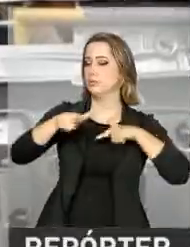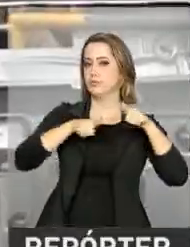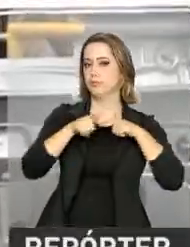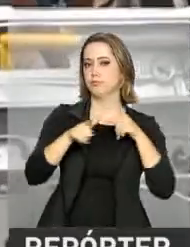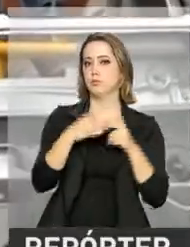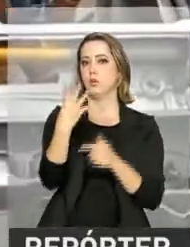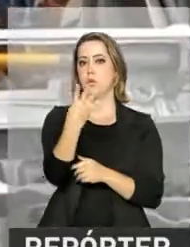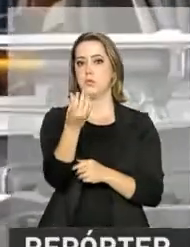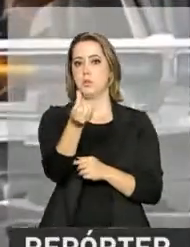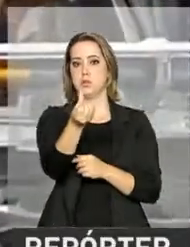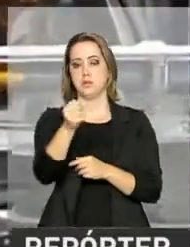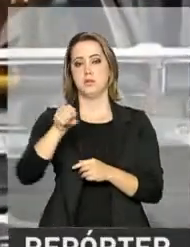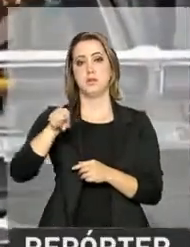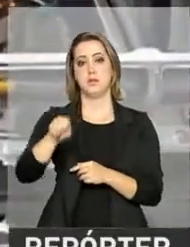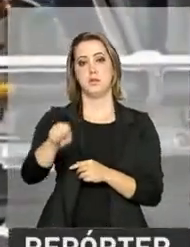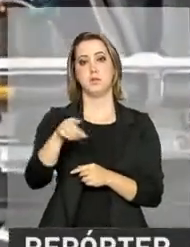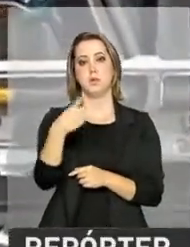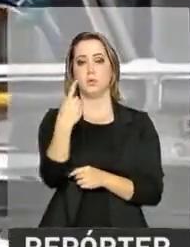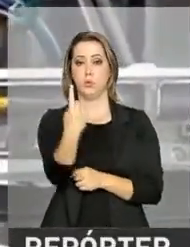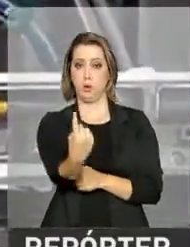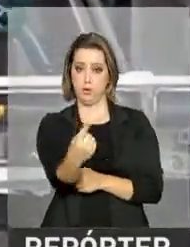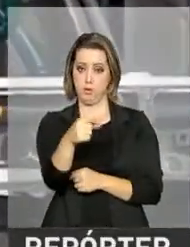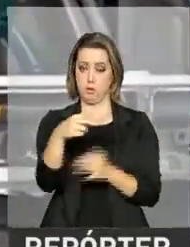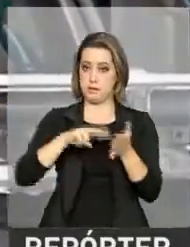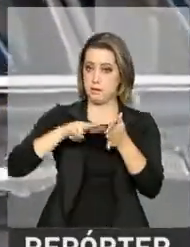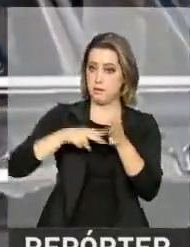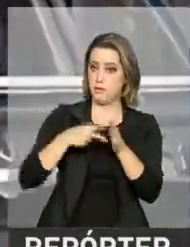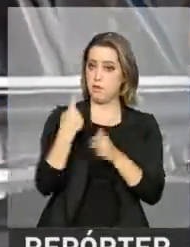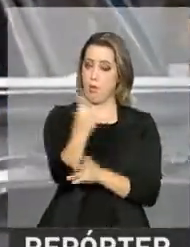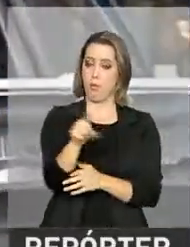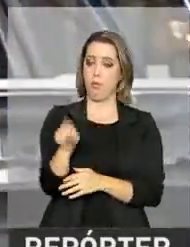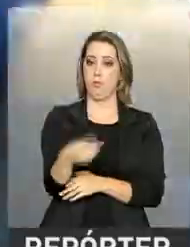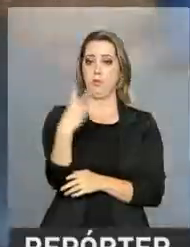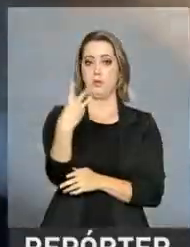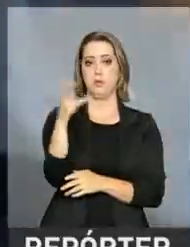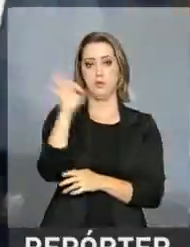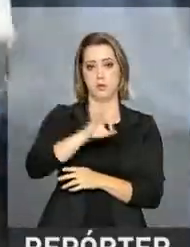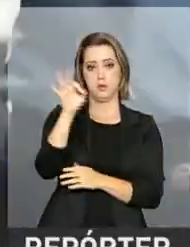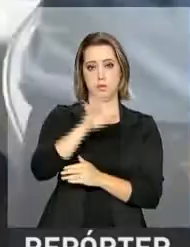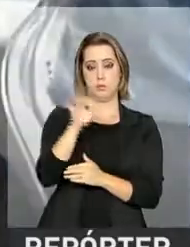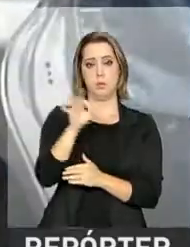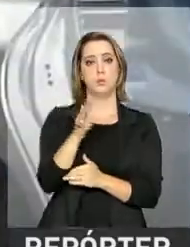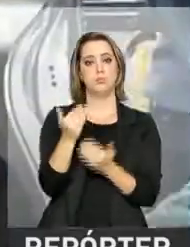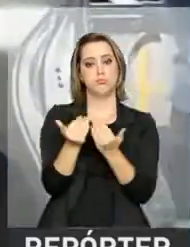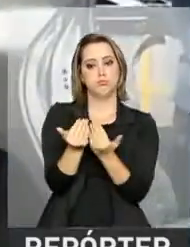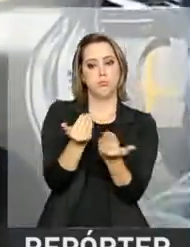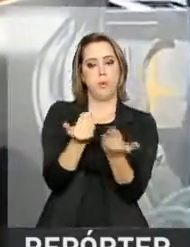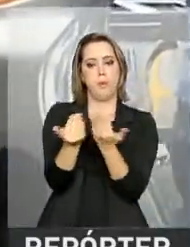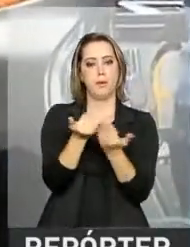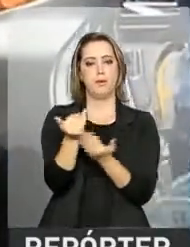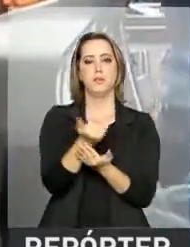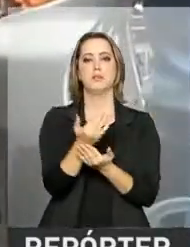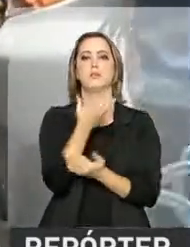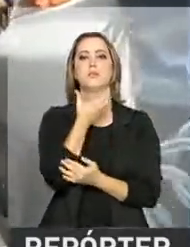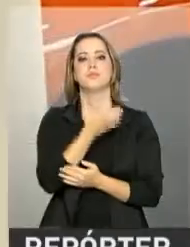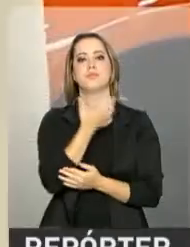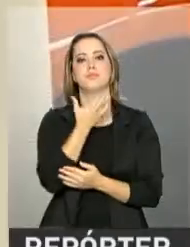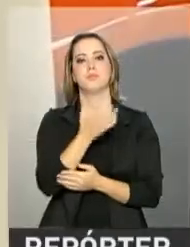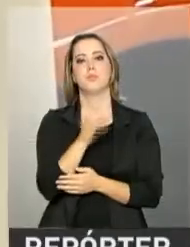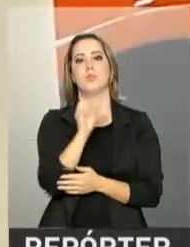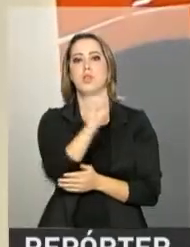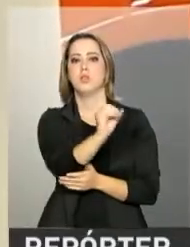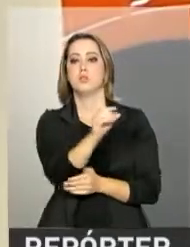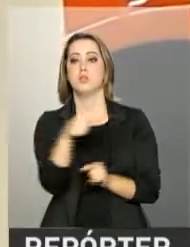46 pontos 1,3 ponto a mais do que em dezembro os indicadores da pesquisa variam de zero